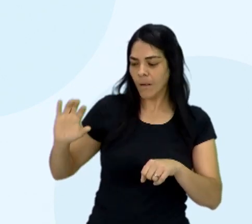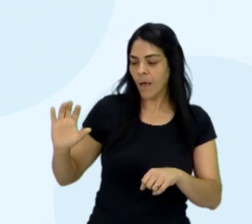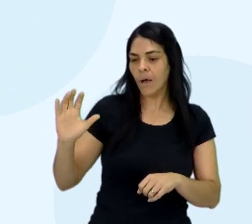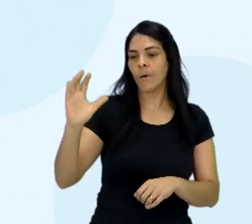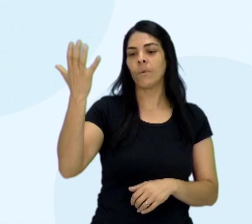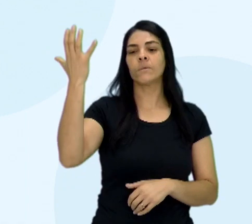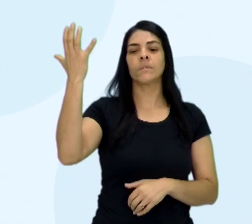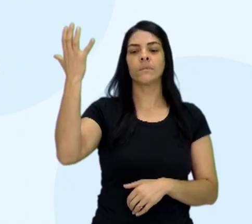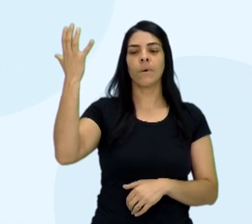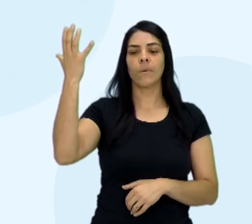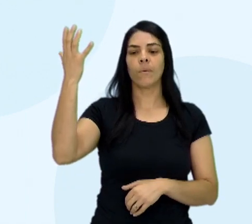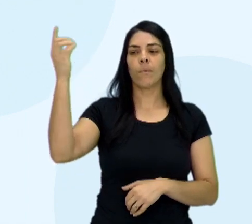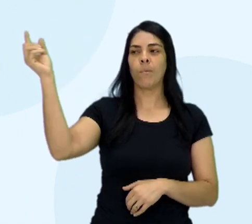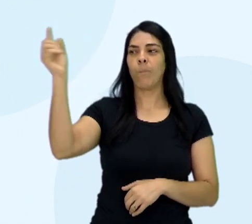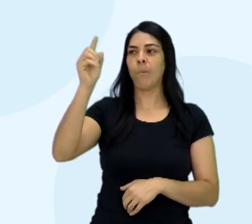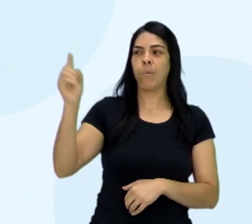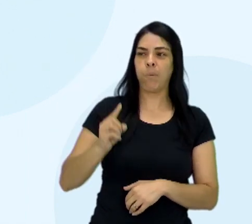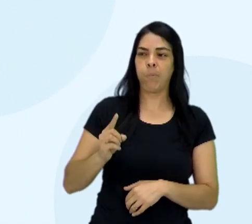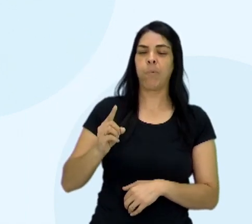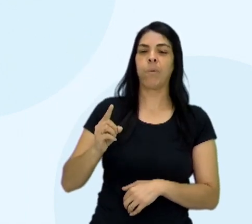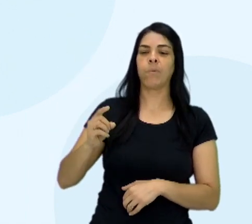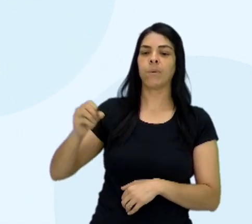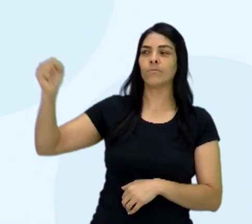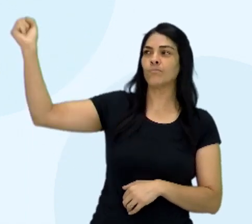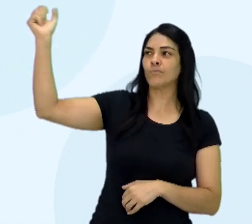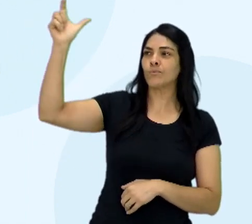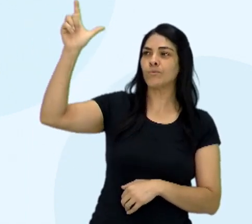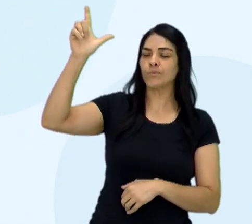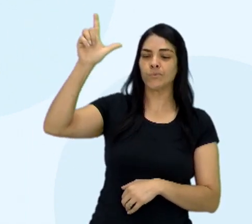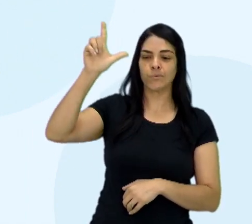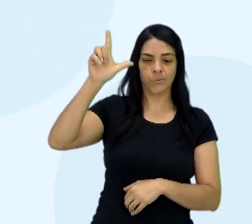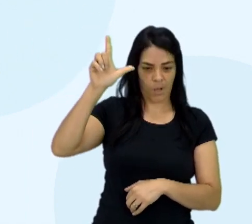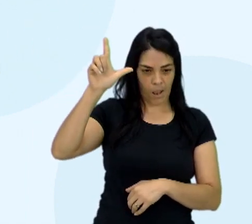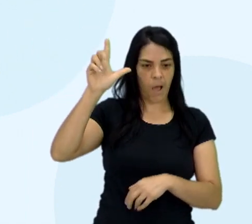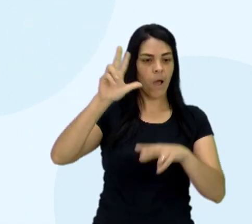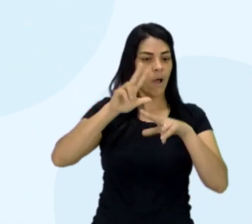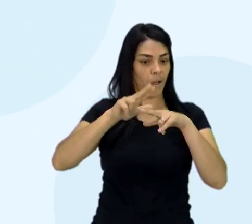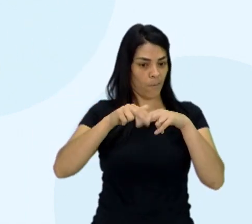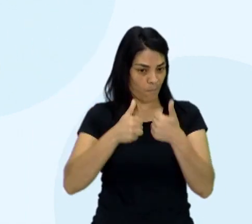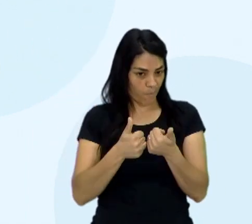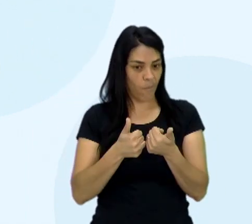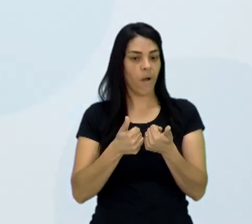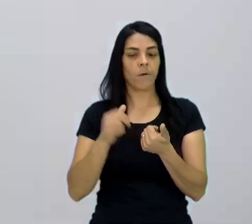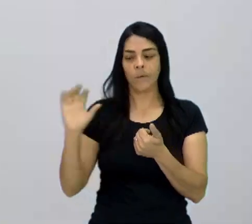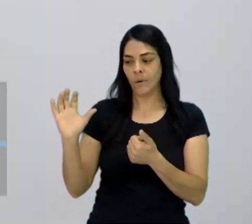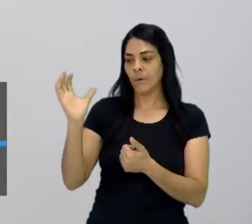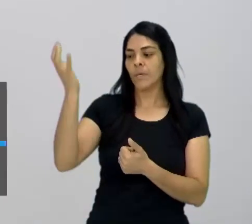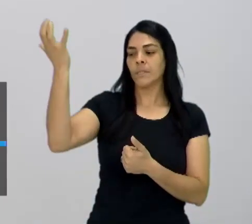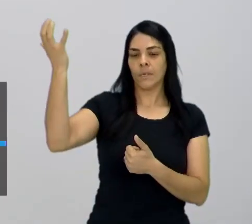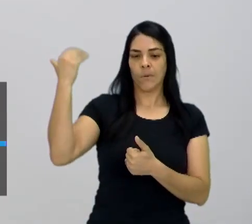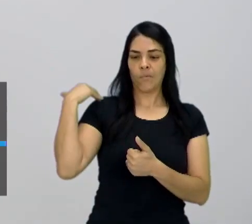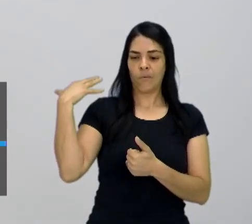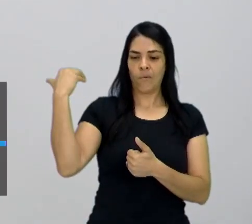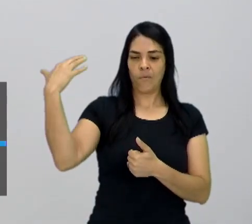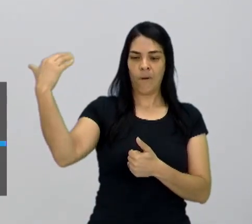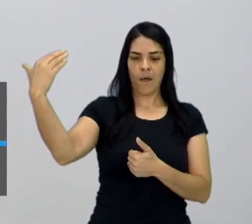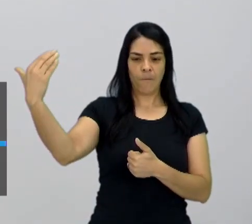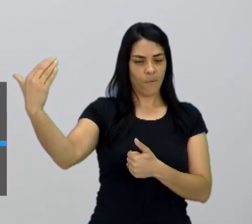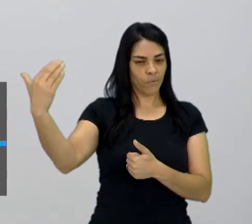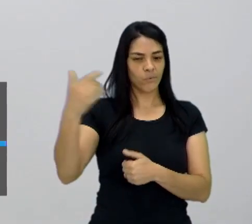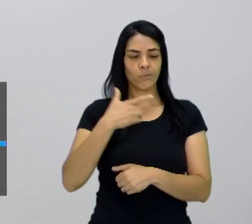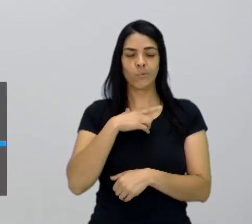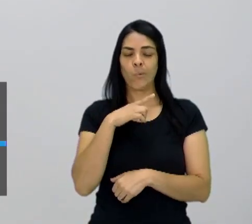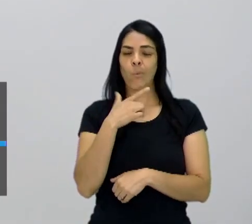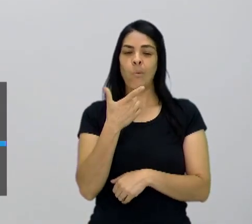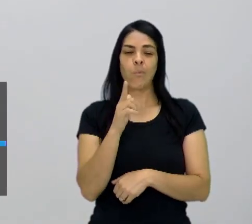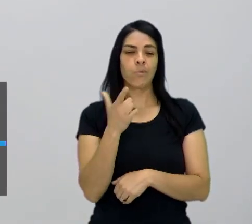um eclipse solar. E por causa disso, ele ficou muito famoso. Então, ele não tinha apenas